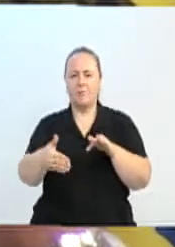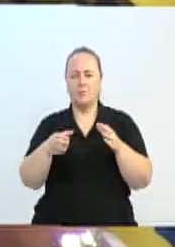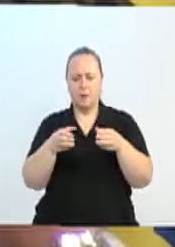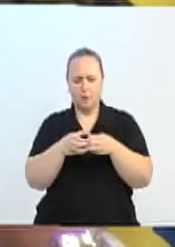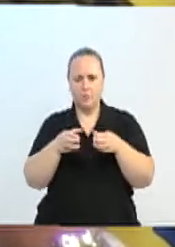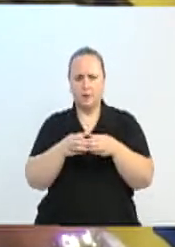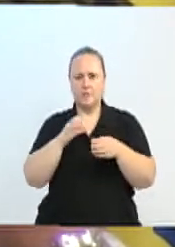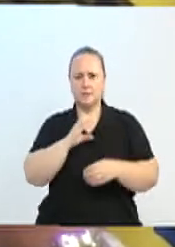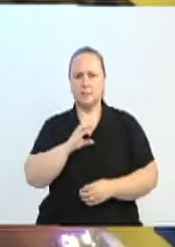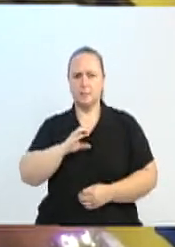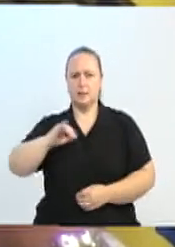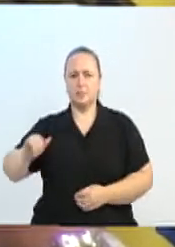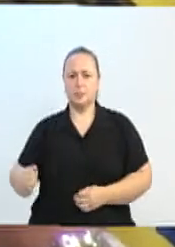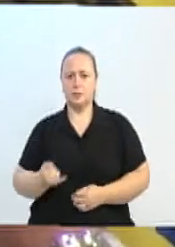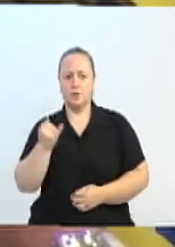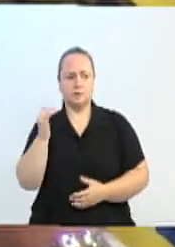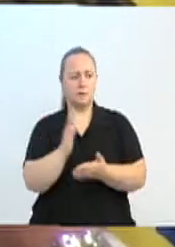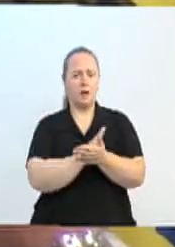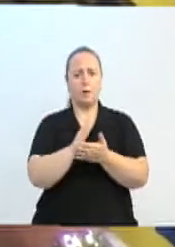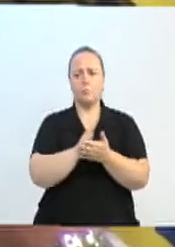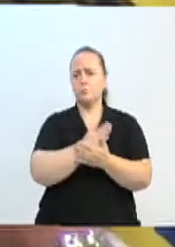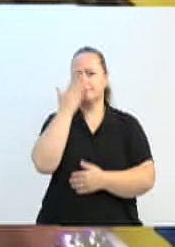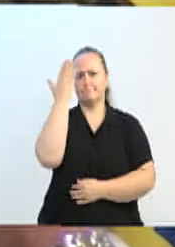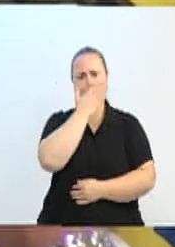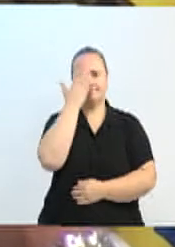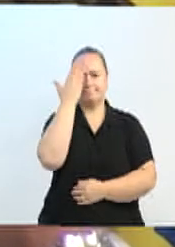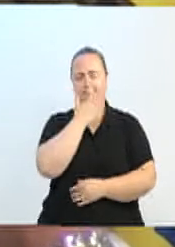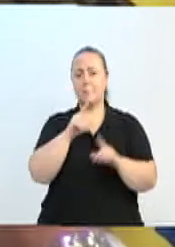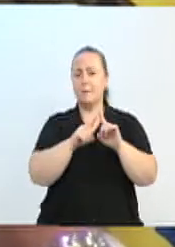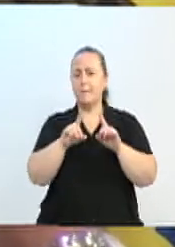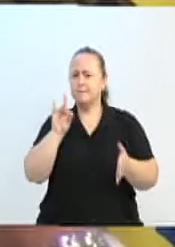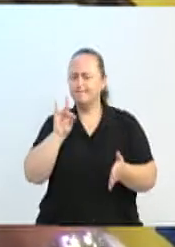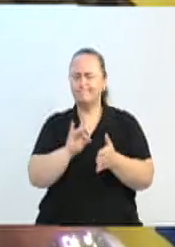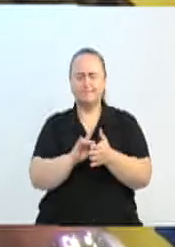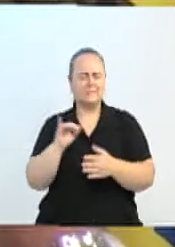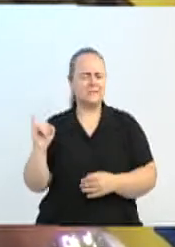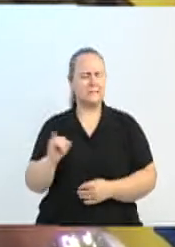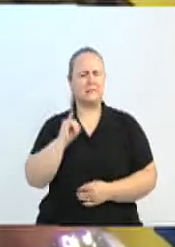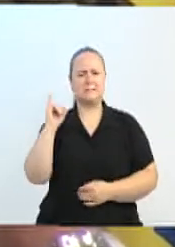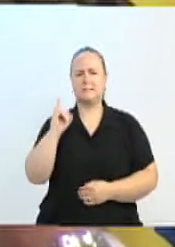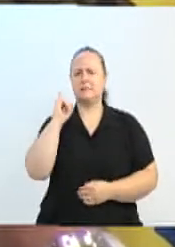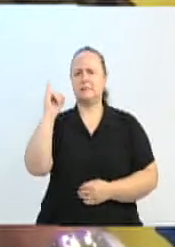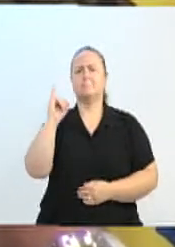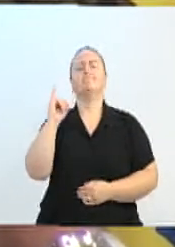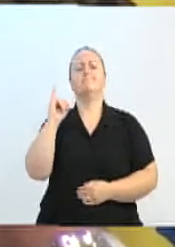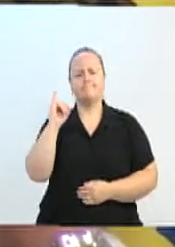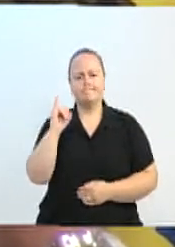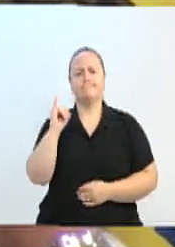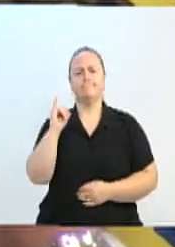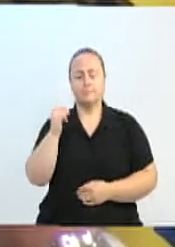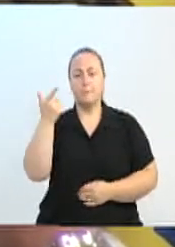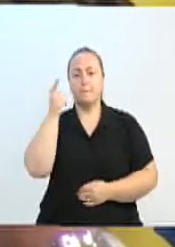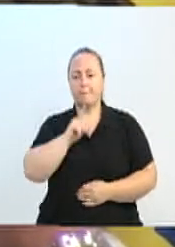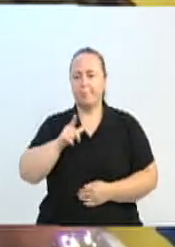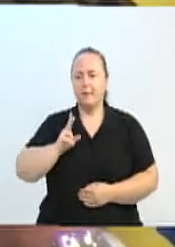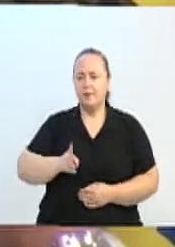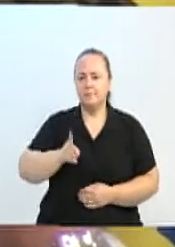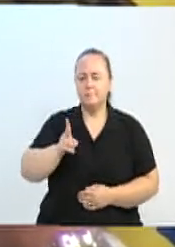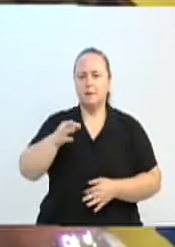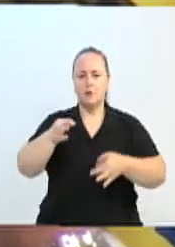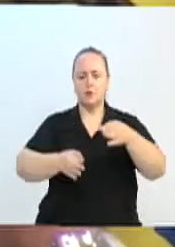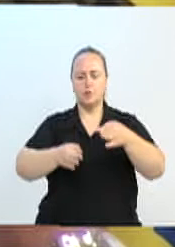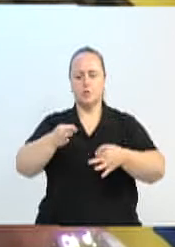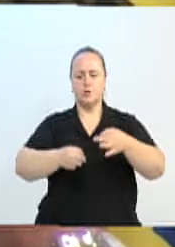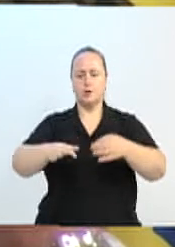é invisível aos olhos mas certamente tem importância fundamental para preservar o nosso ambiente jurídico